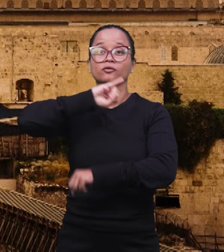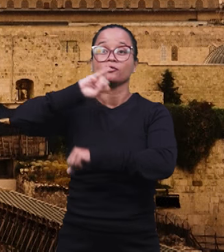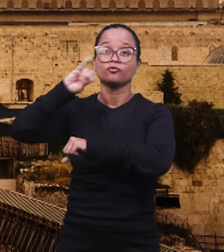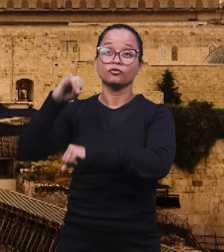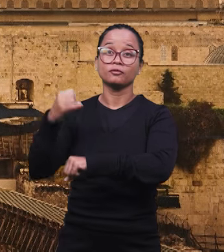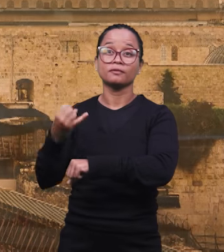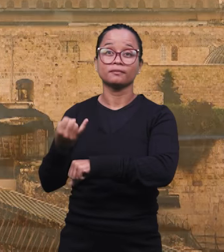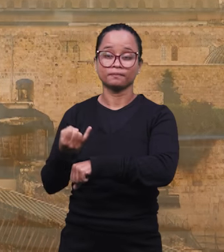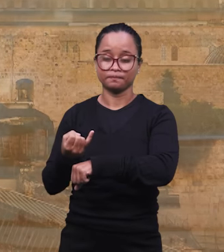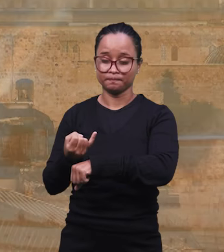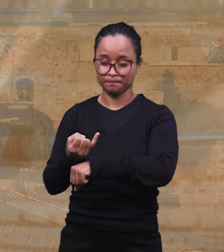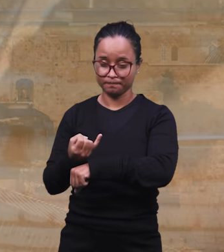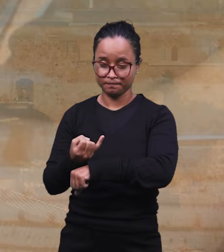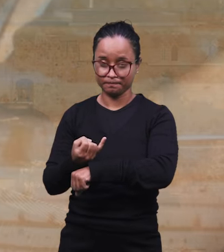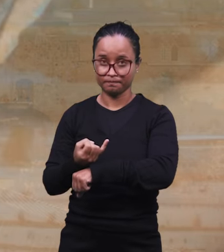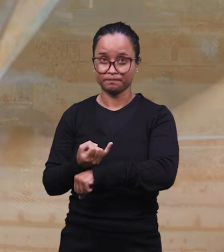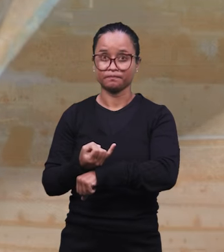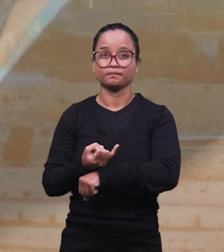Jerusalém,